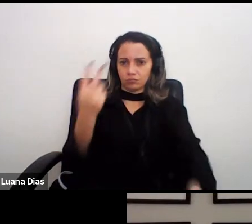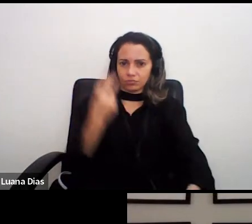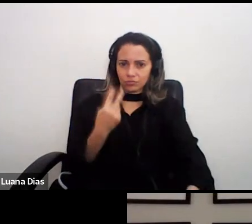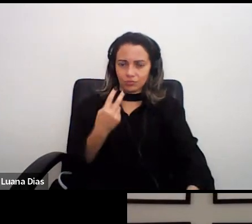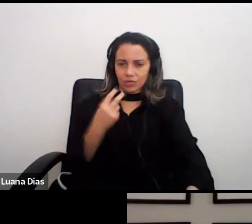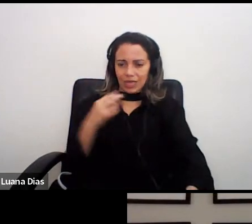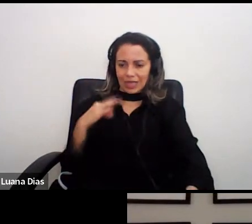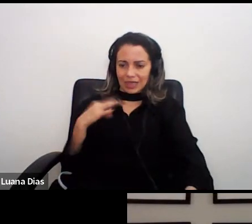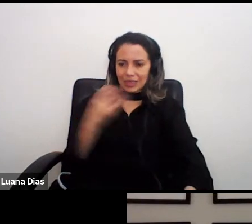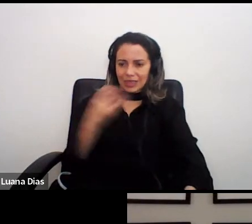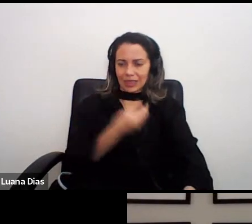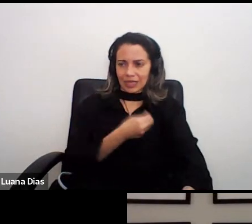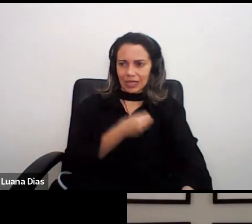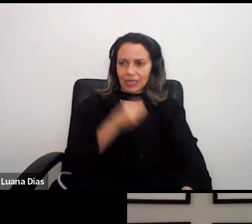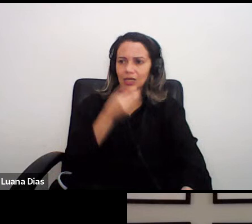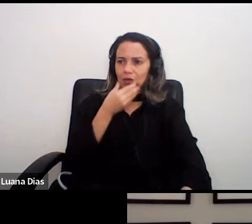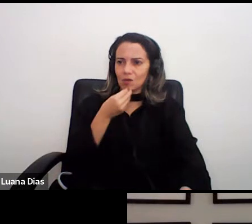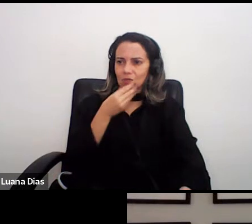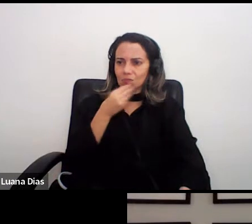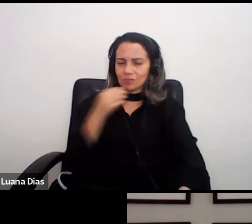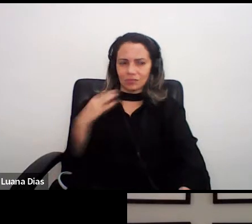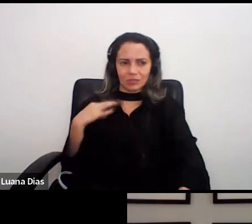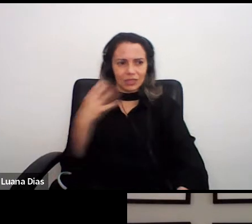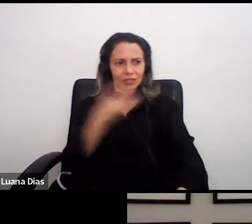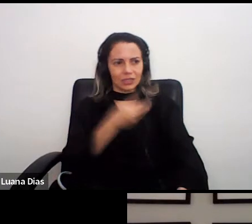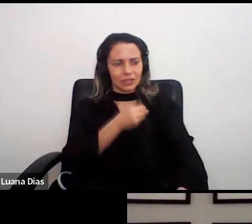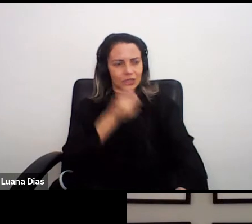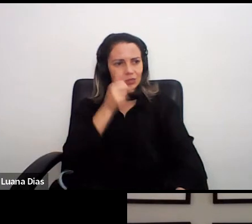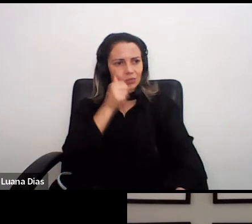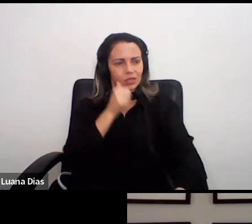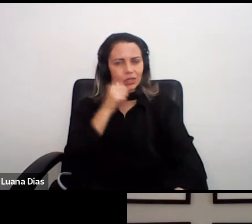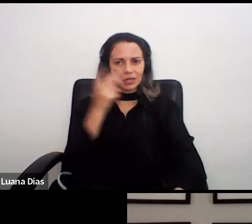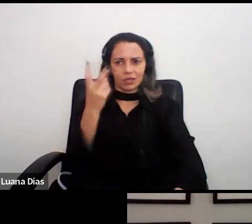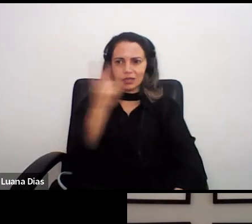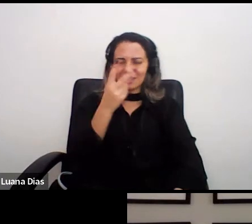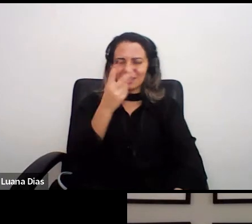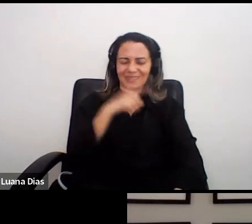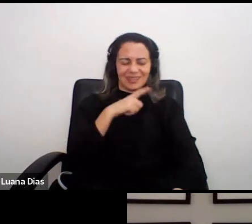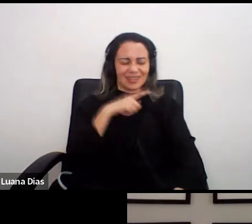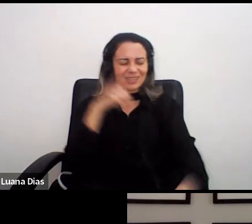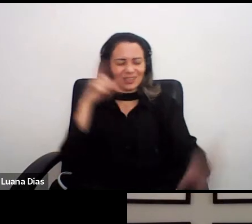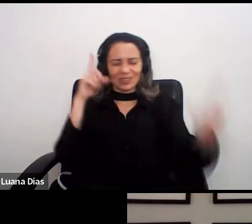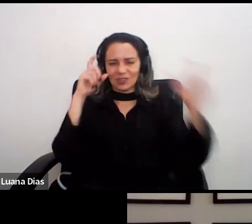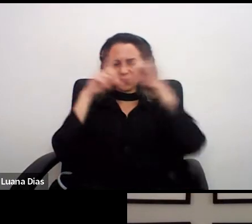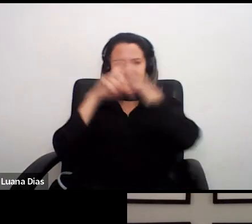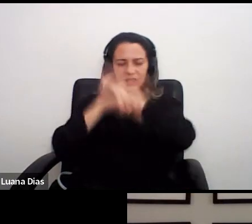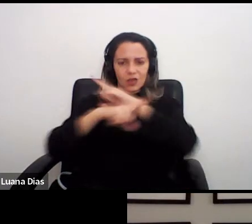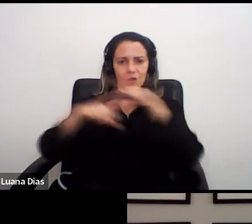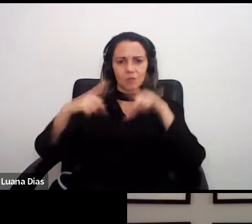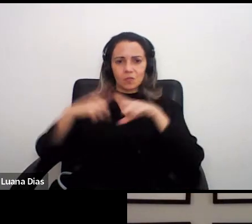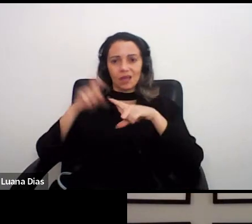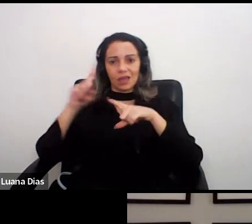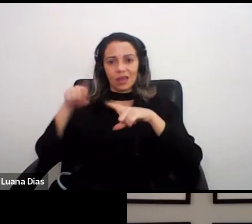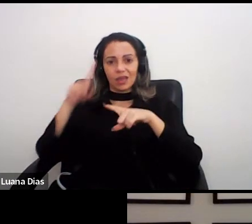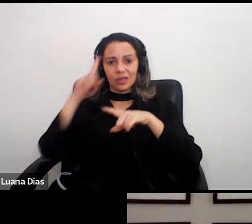E eu sentia de grande dificuldade que eles tinham, porque era muito difícil.